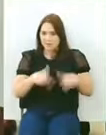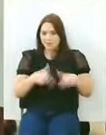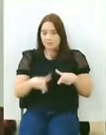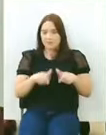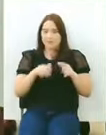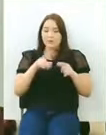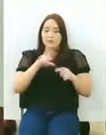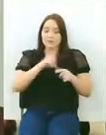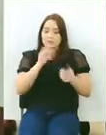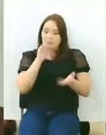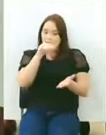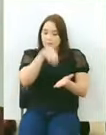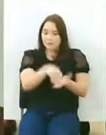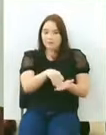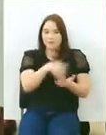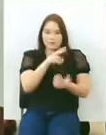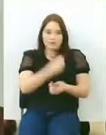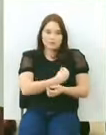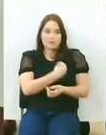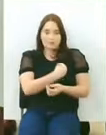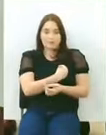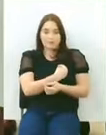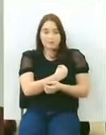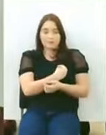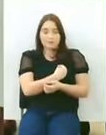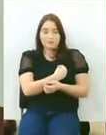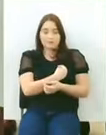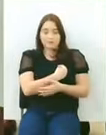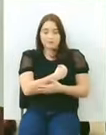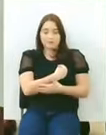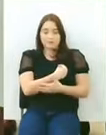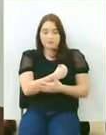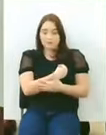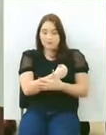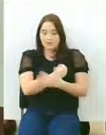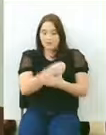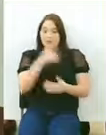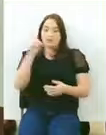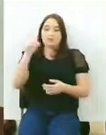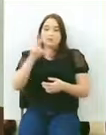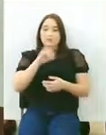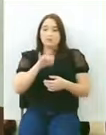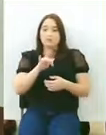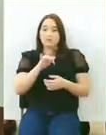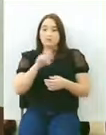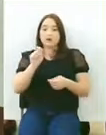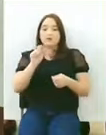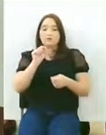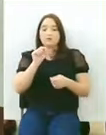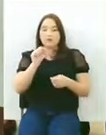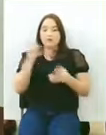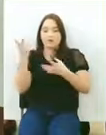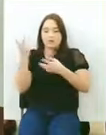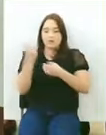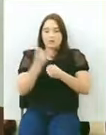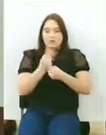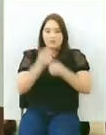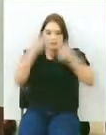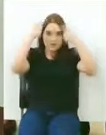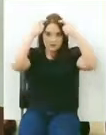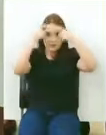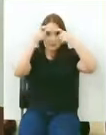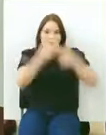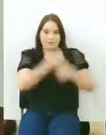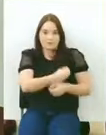seu serviço e Deus dizer: muito bem, meus servos bons, entrem no gozo do teu Senhor, eles receberão uma coroa que